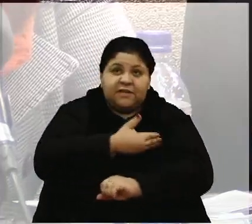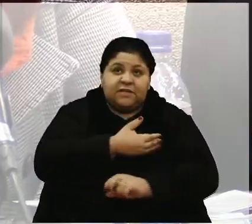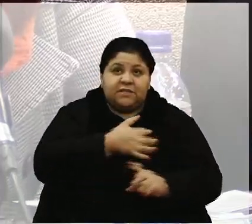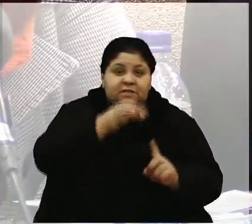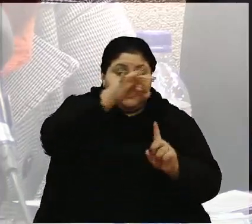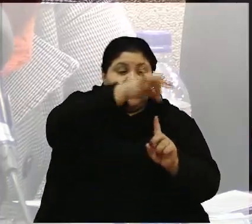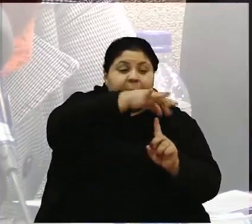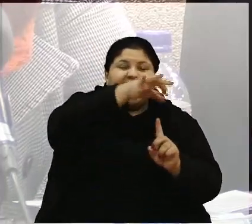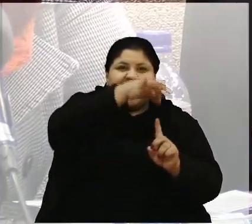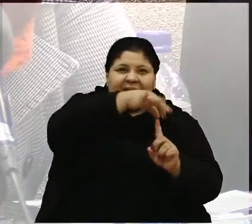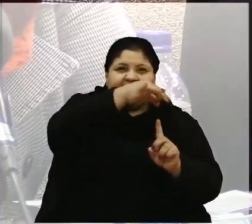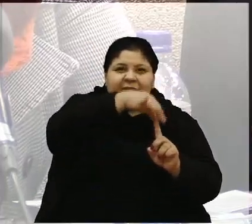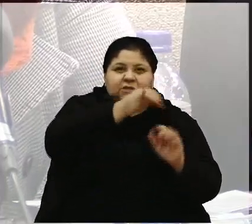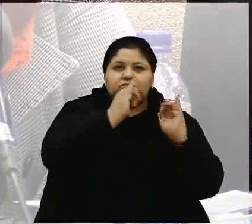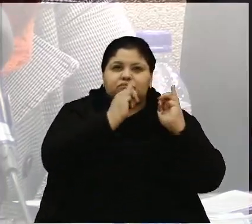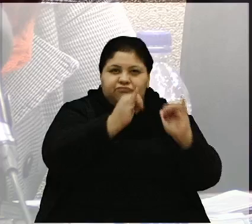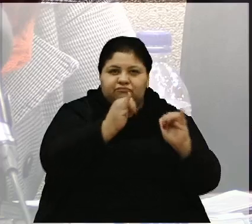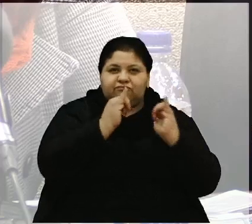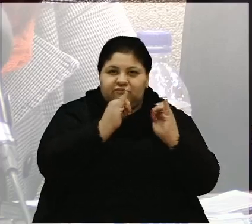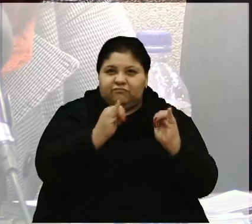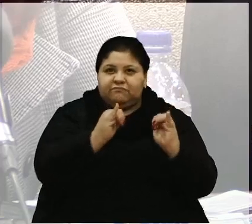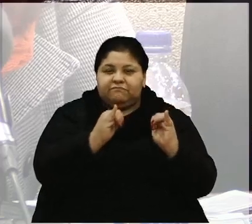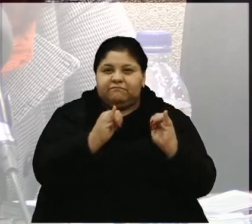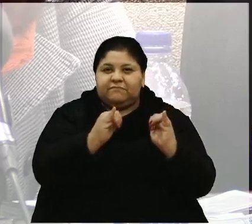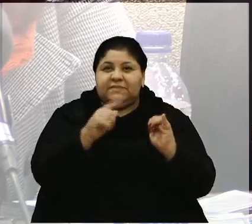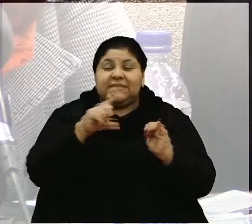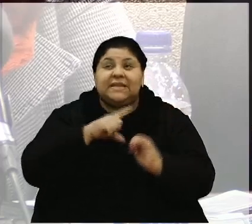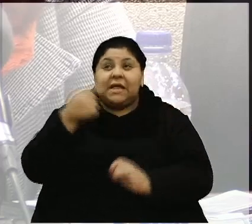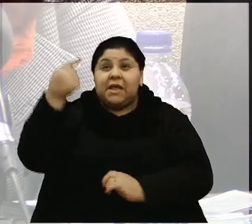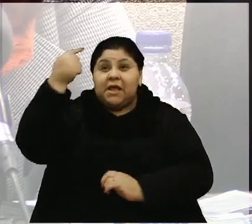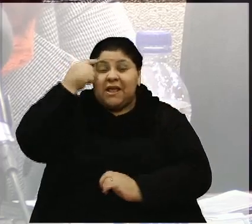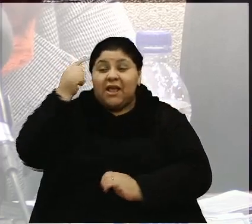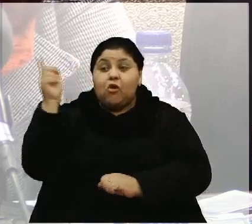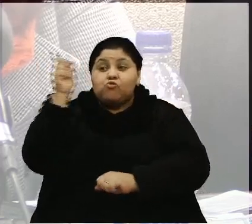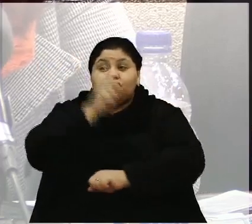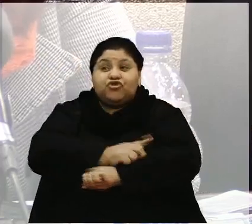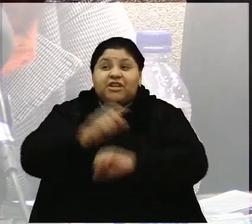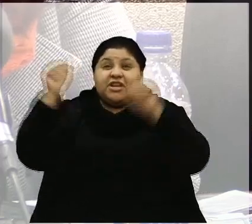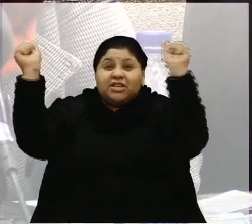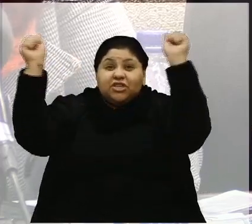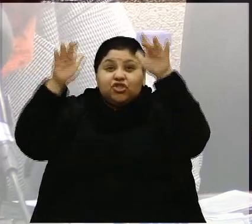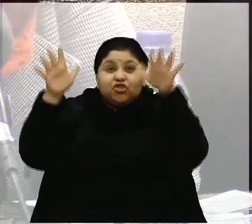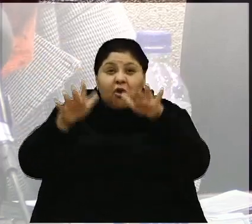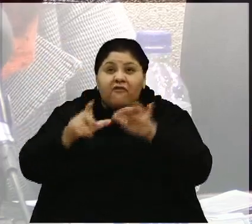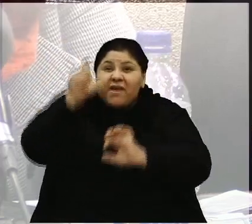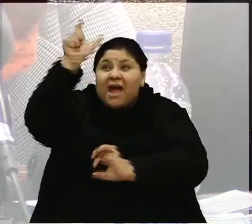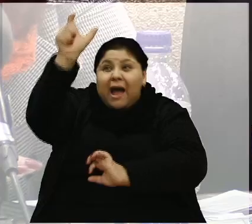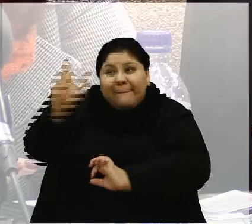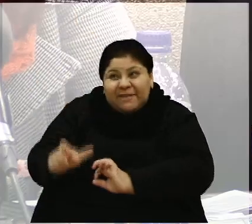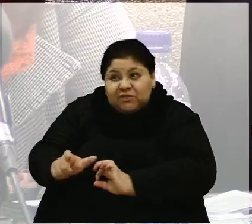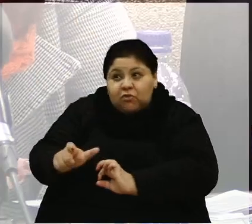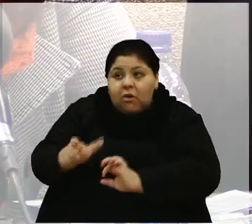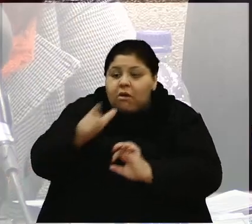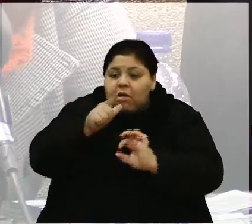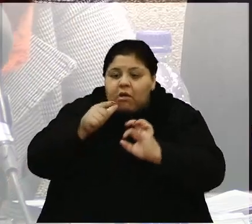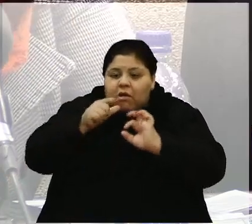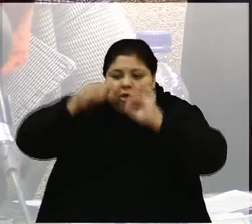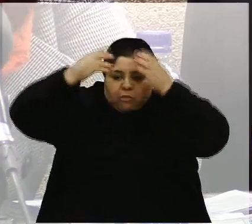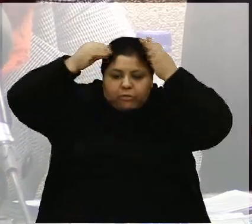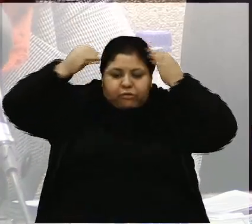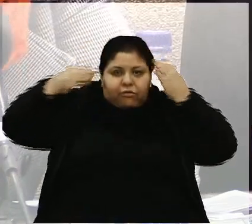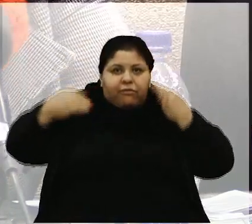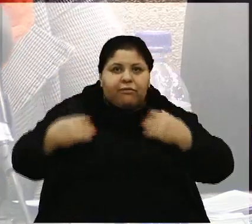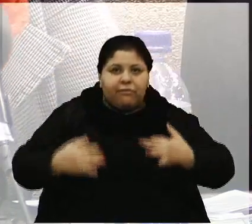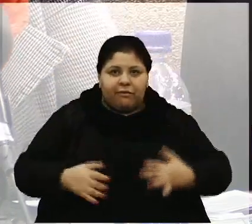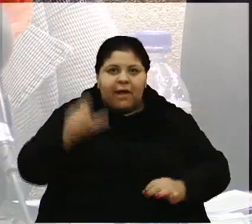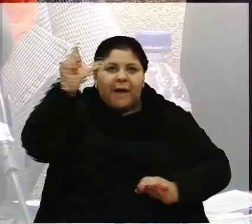senhor mostrou, além de ter o buraco, a gente tem que pensar que o dia que chove, molha a pessoa que está ali esperando o ônibus. O ônibus chega